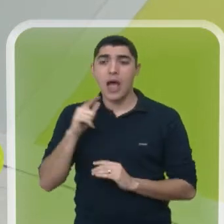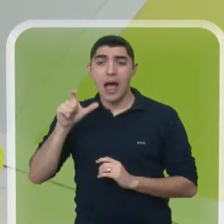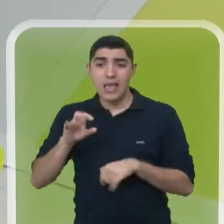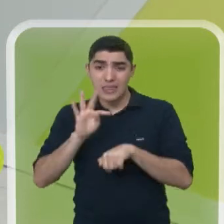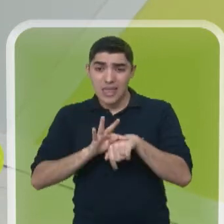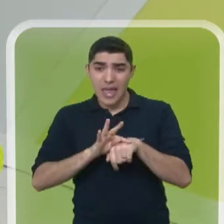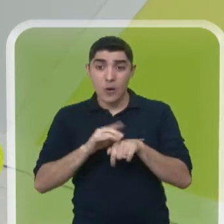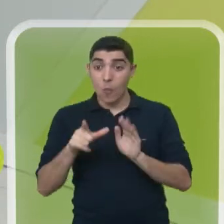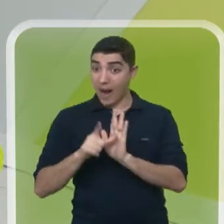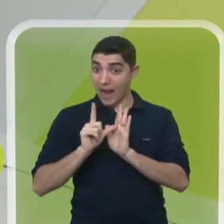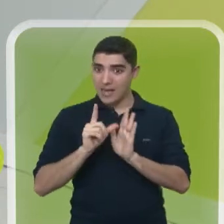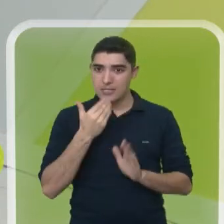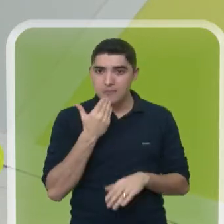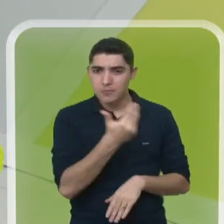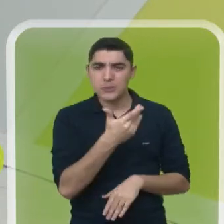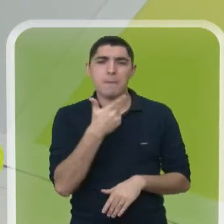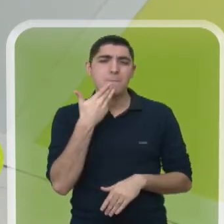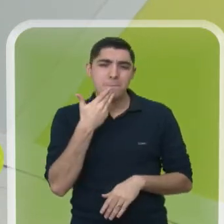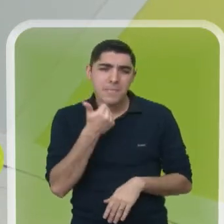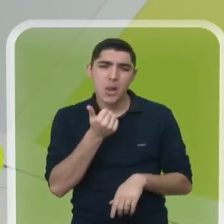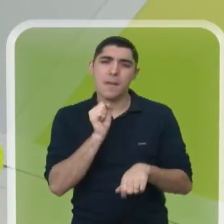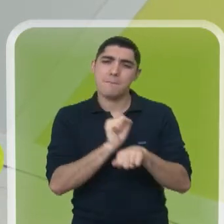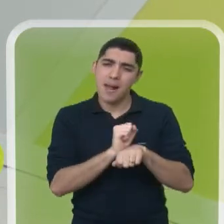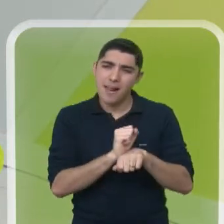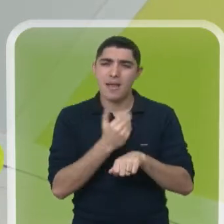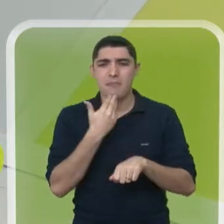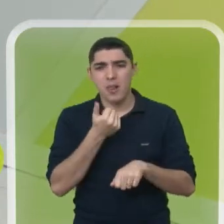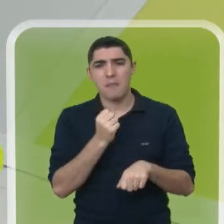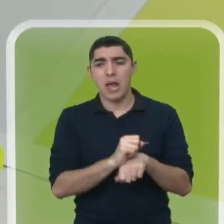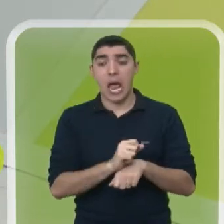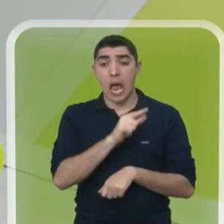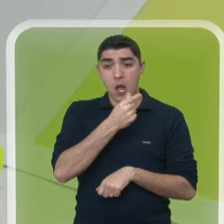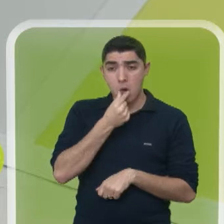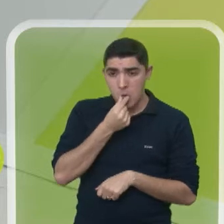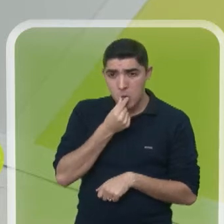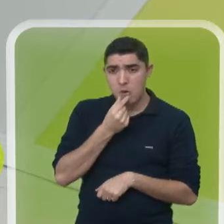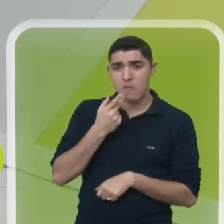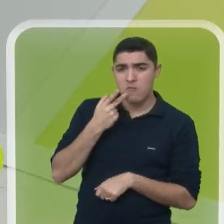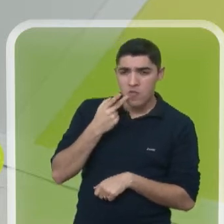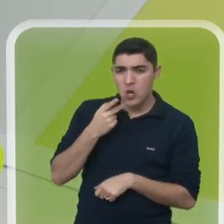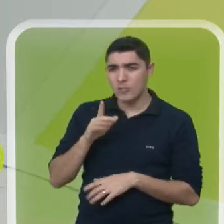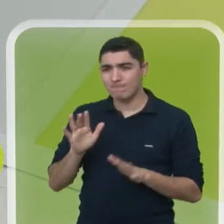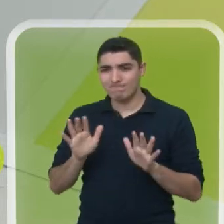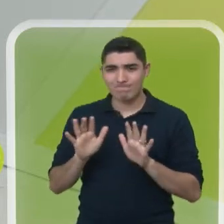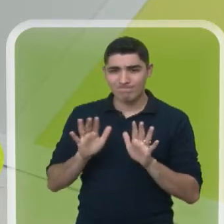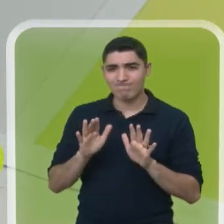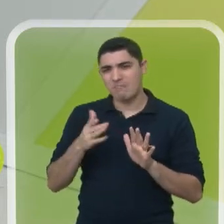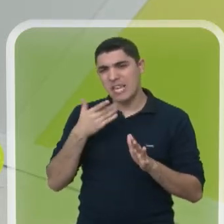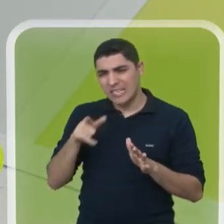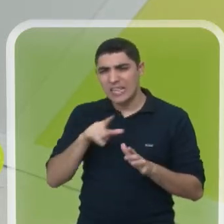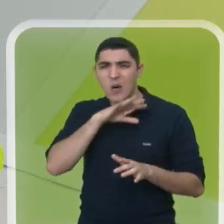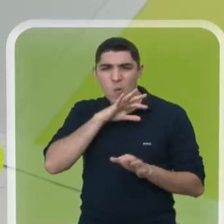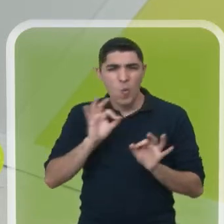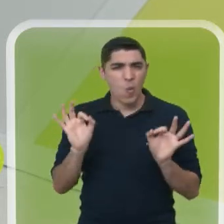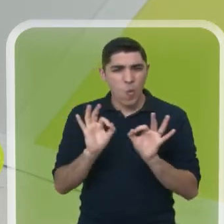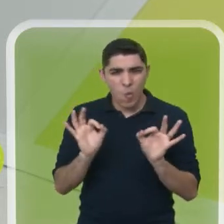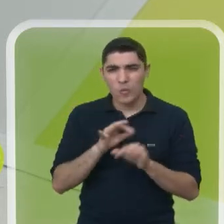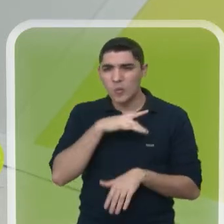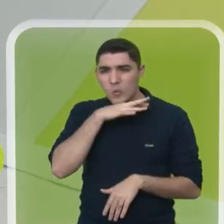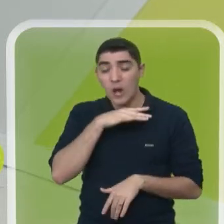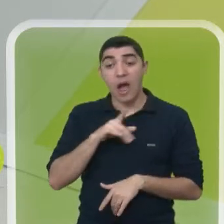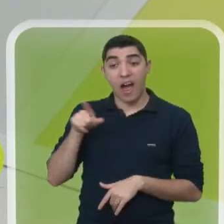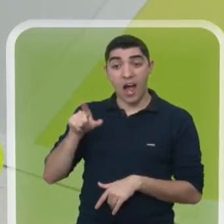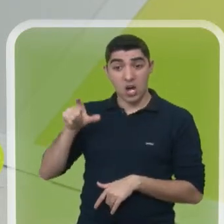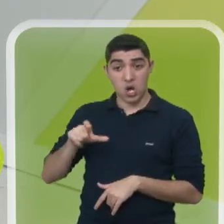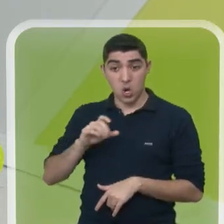partida, a interrupção da partida naquele momento. A arbitragem tocou, o gramado da Fazendinha estava horroroso, inclusive o Corinthians se